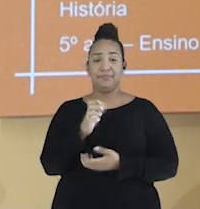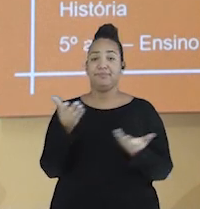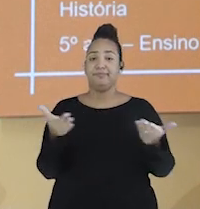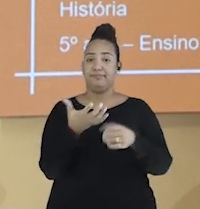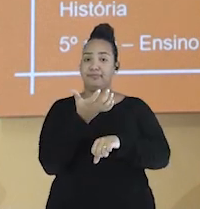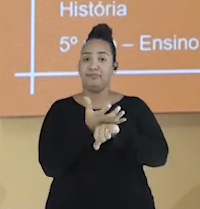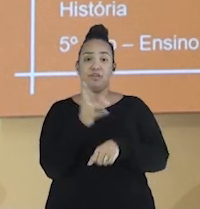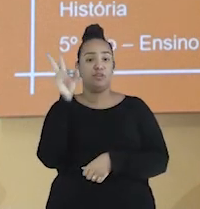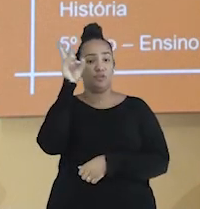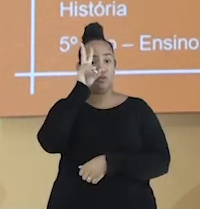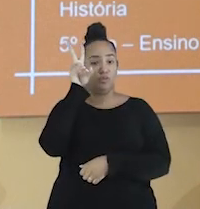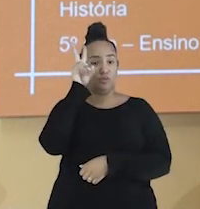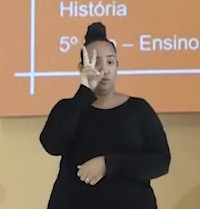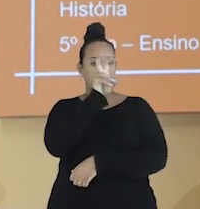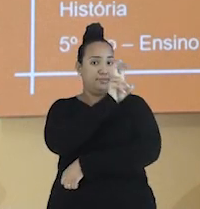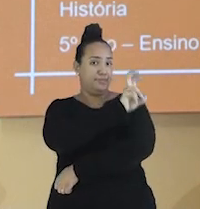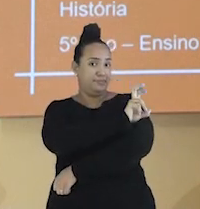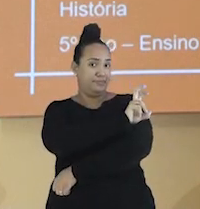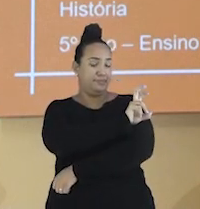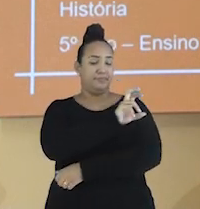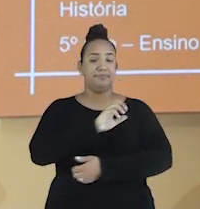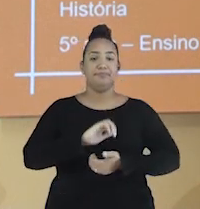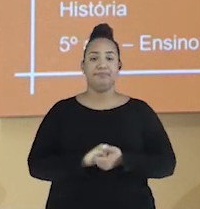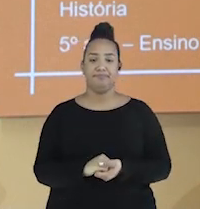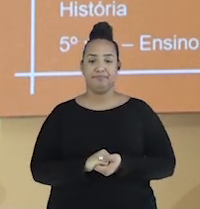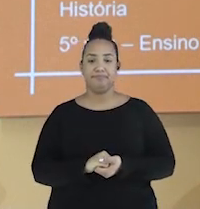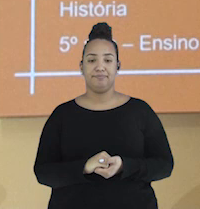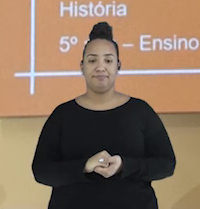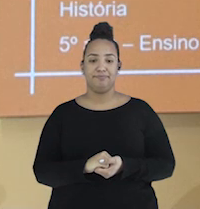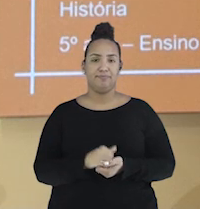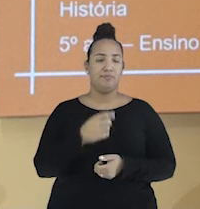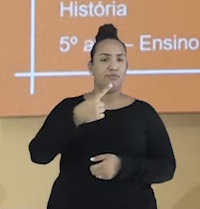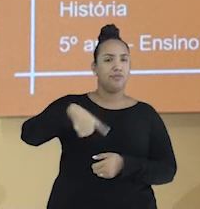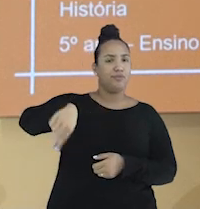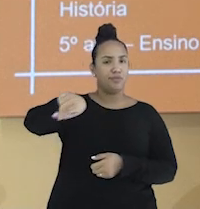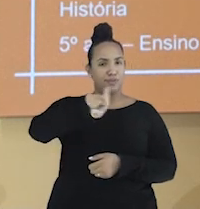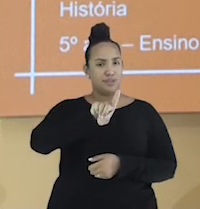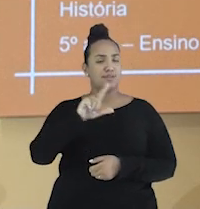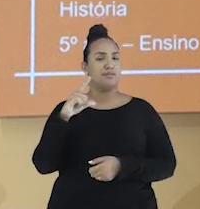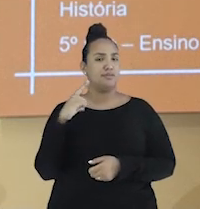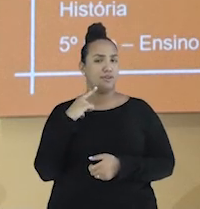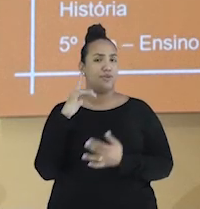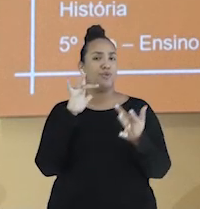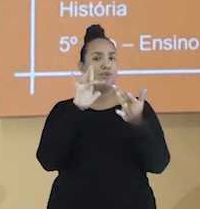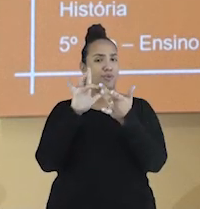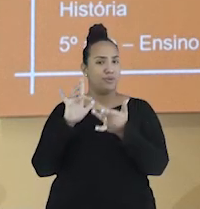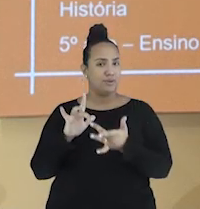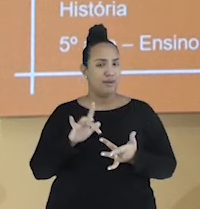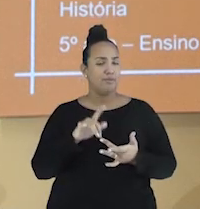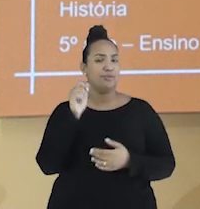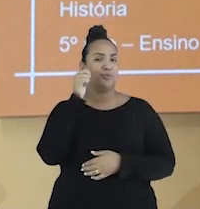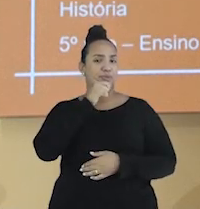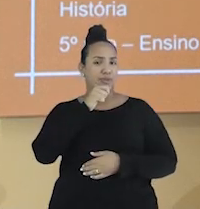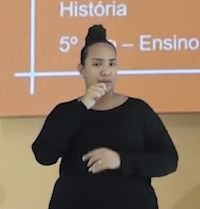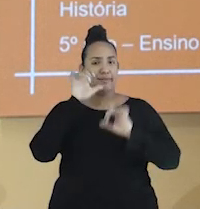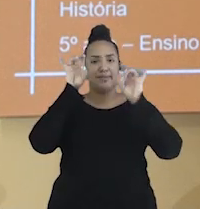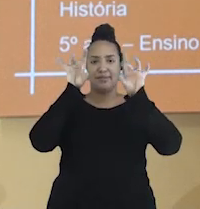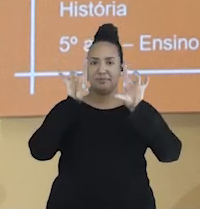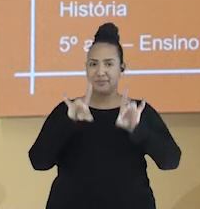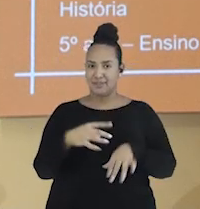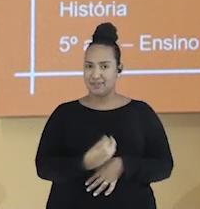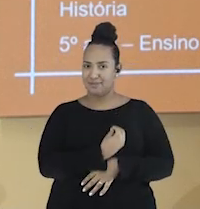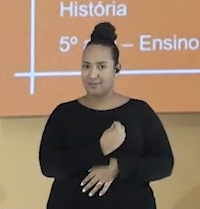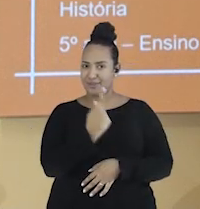essa aula de História é para o 5º ano. Você deve ser cercado de mulheres especiais e importantes na